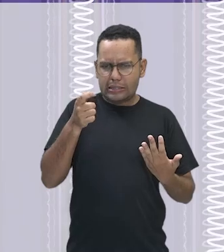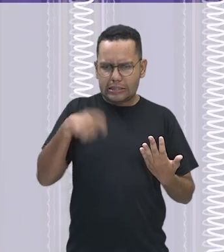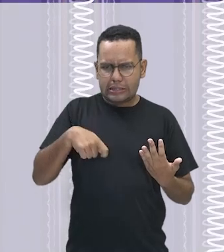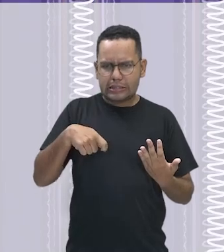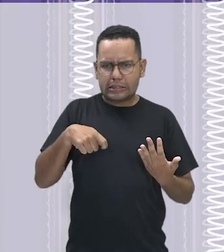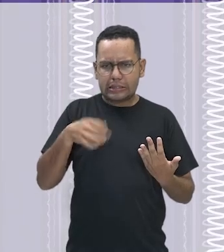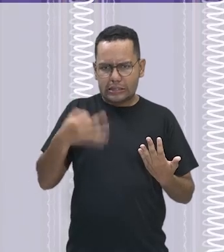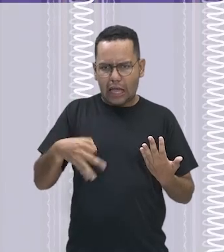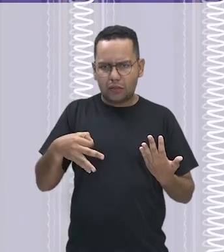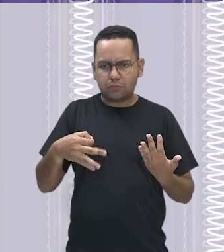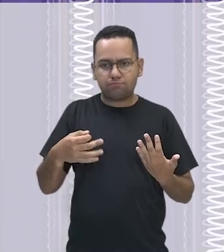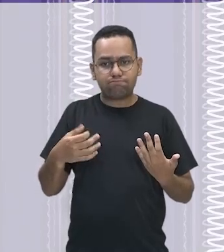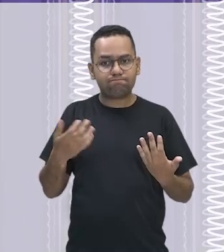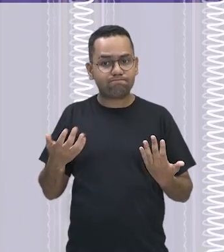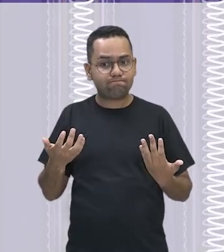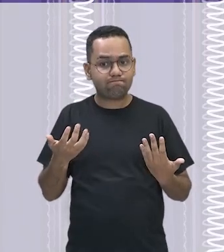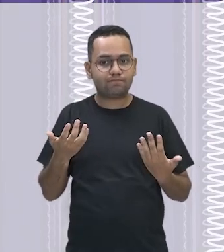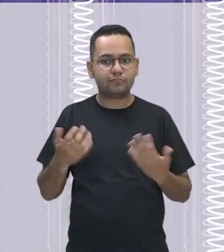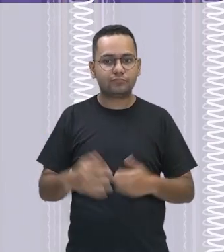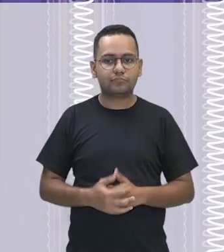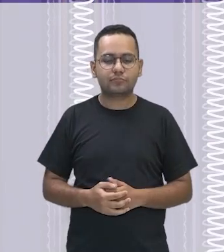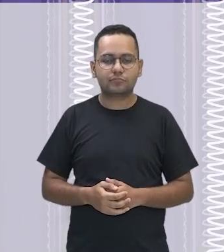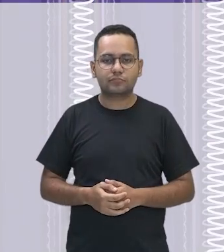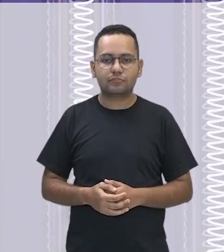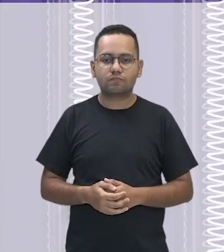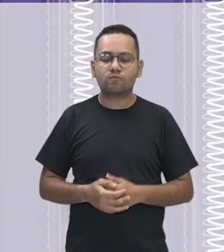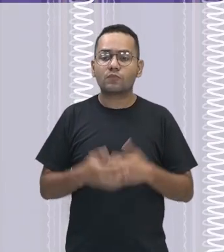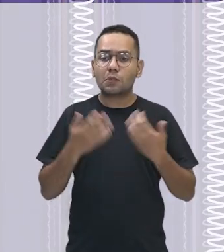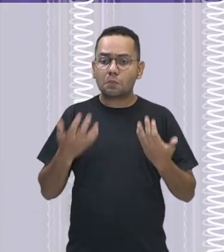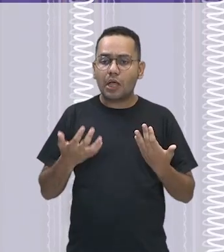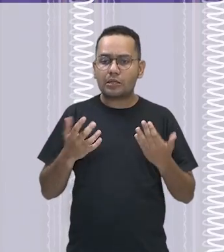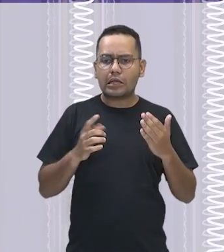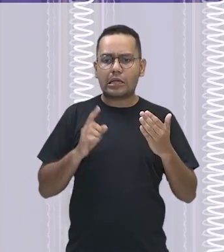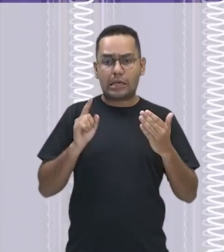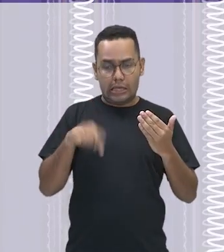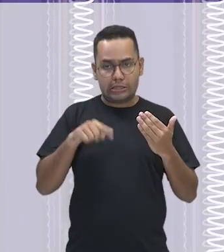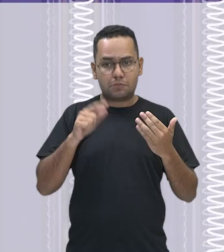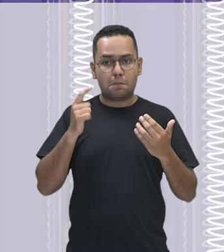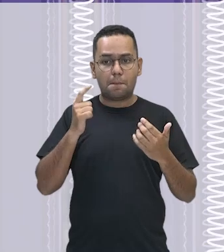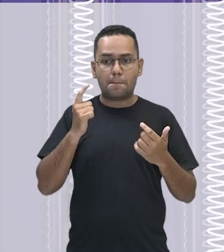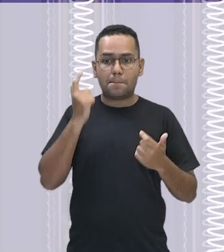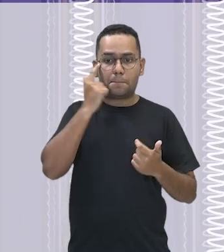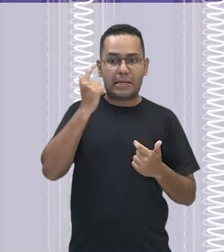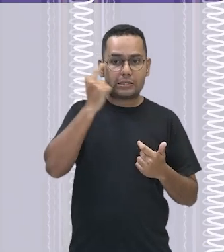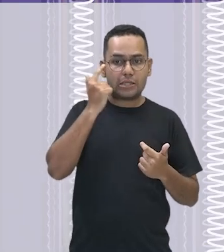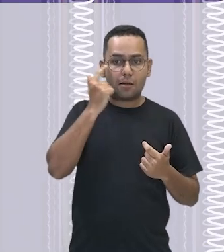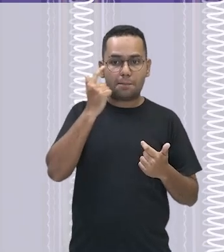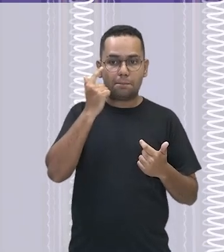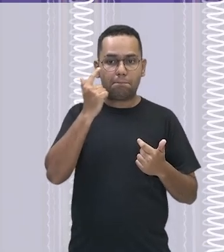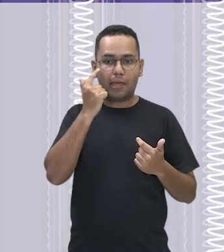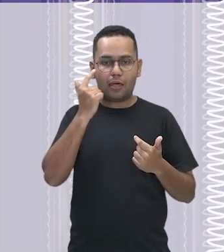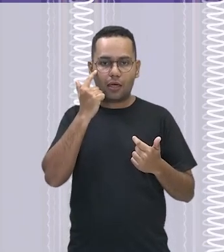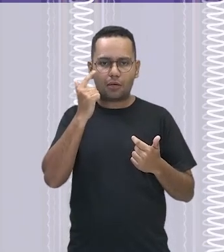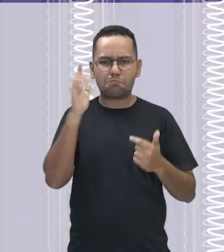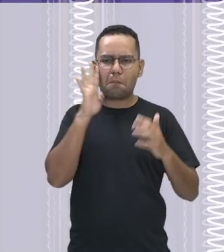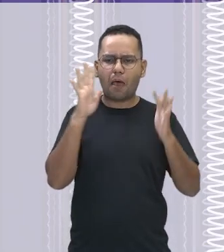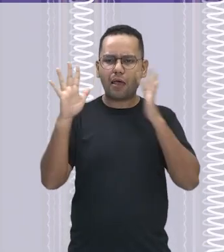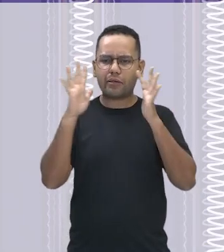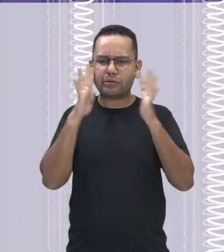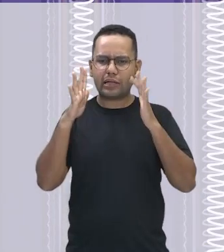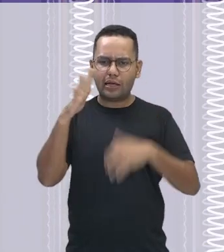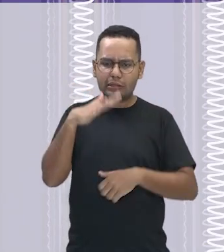questionar, na verdade, os avanços científicos e tecnológicos, é um campo muito caro,